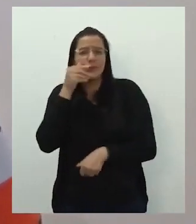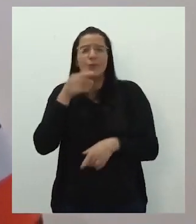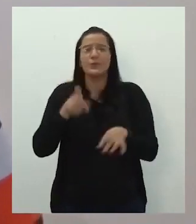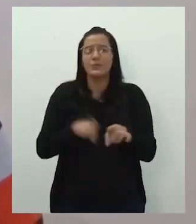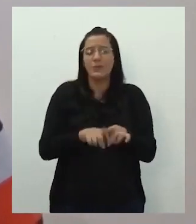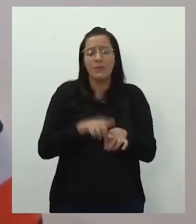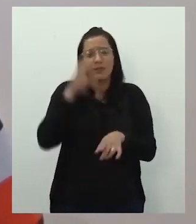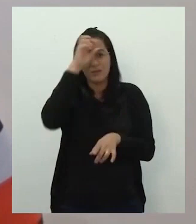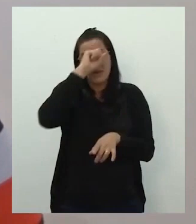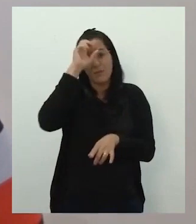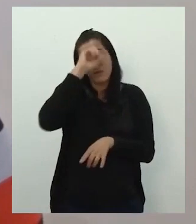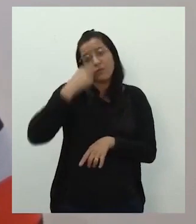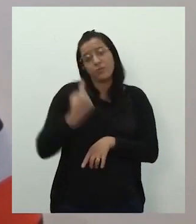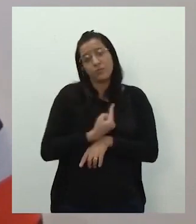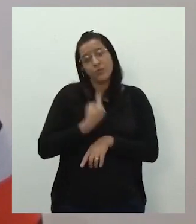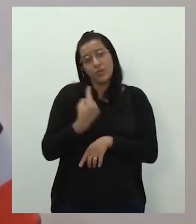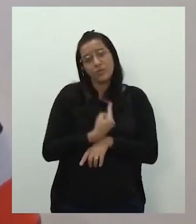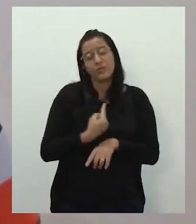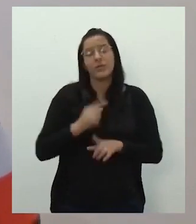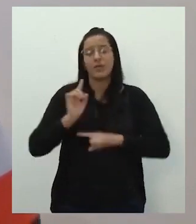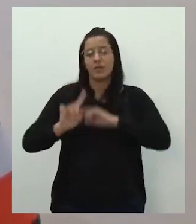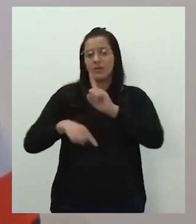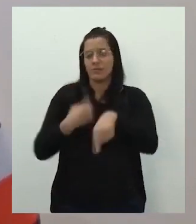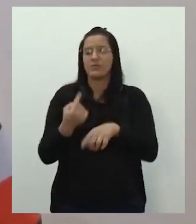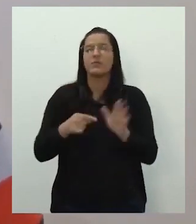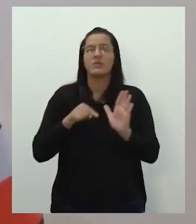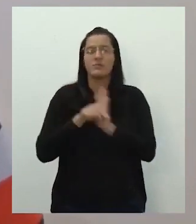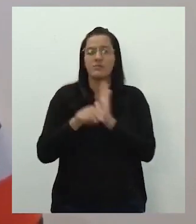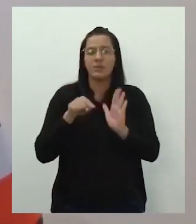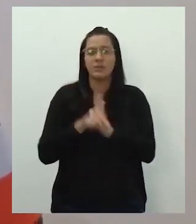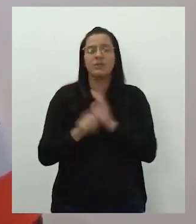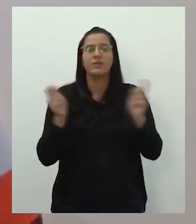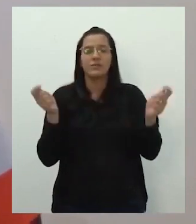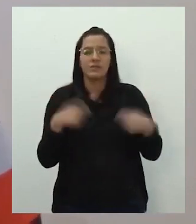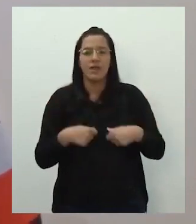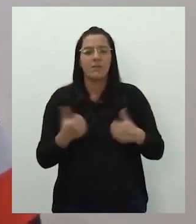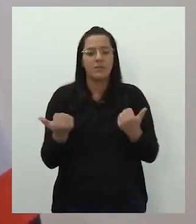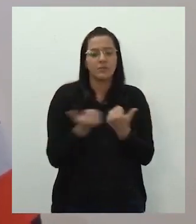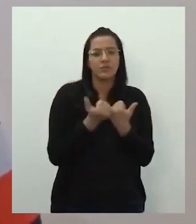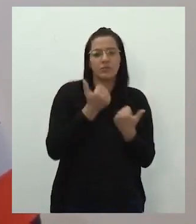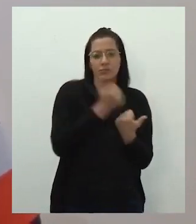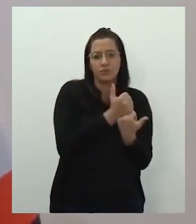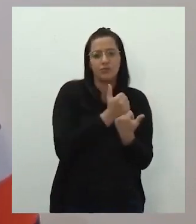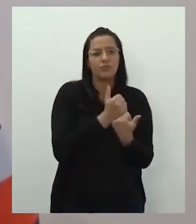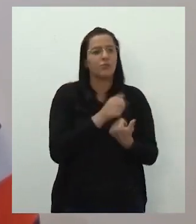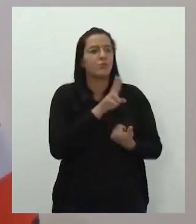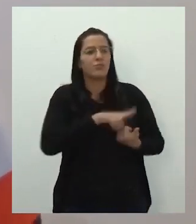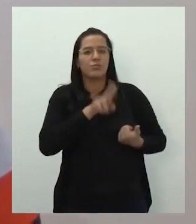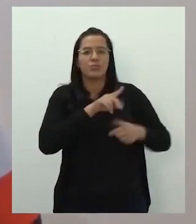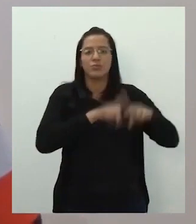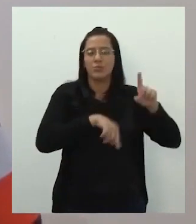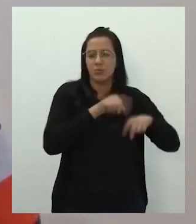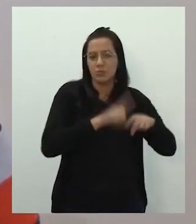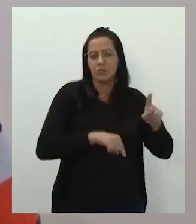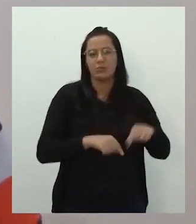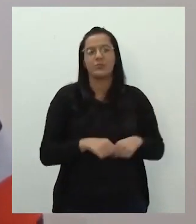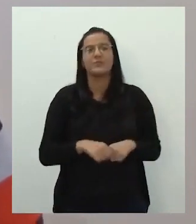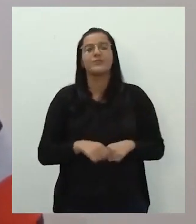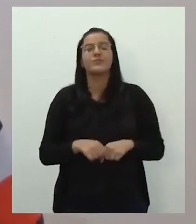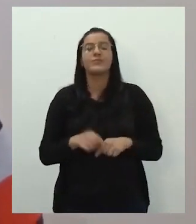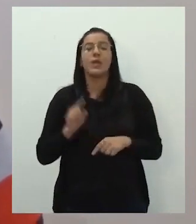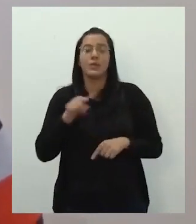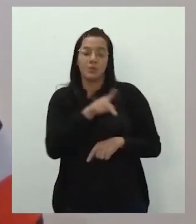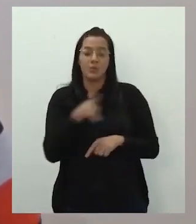substituir algum material, e é onde surge a ideia do tentar. E nesse momento entra o método científico: